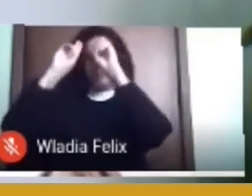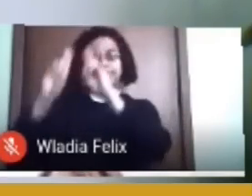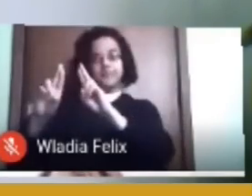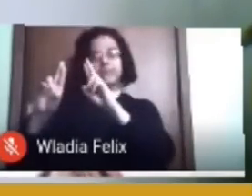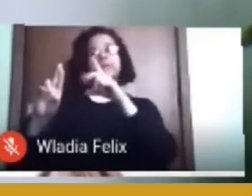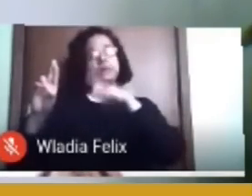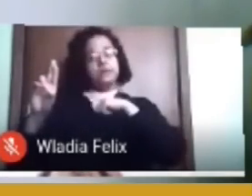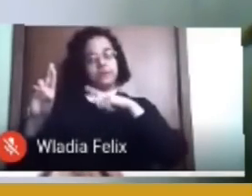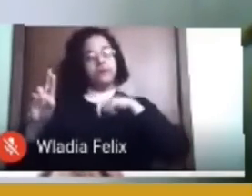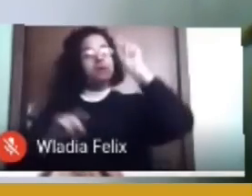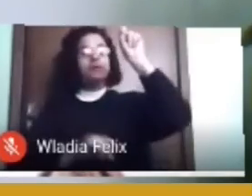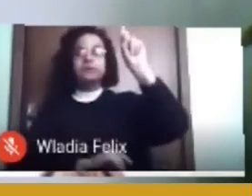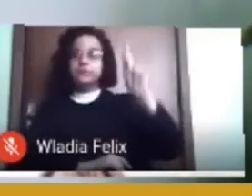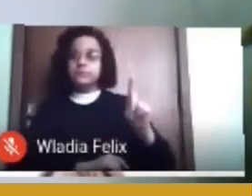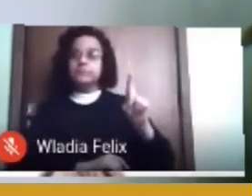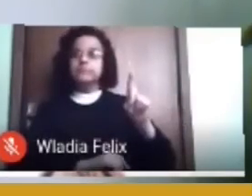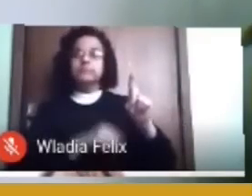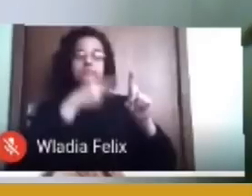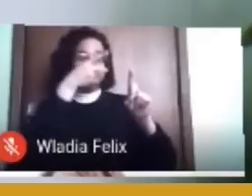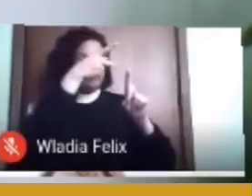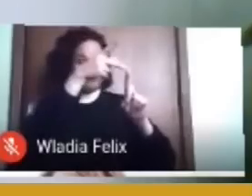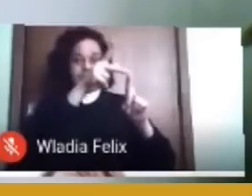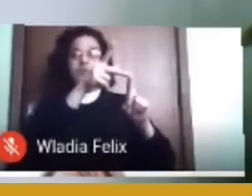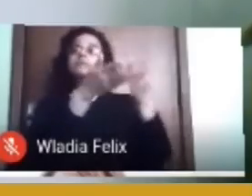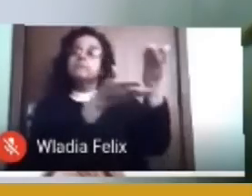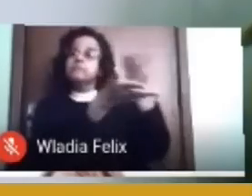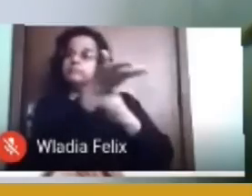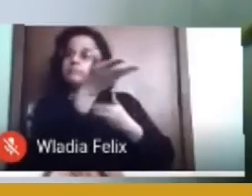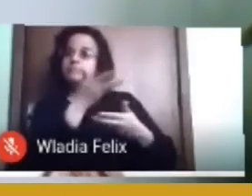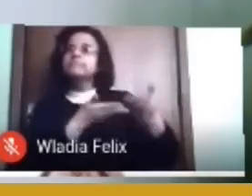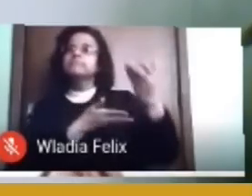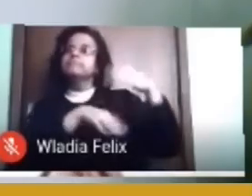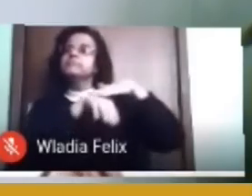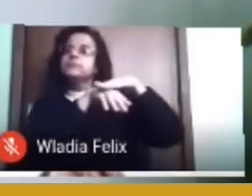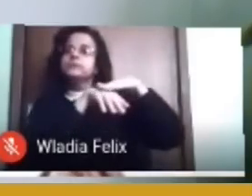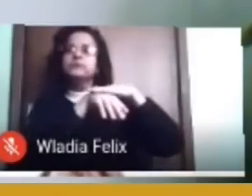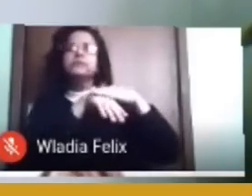nenhum tipo de amarra, sem nenhum tipo de tabu. Fala lá, Adri.